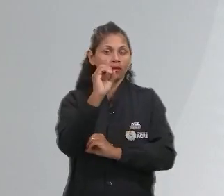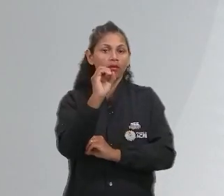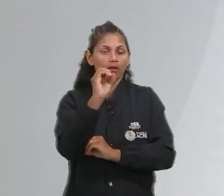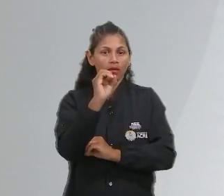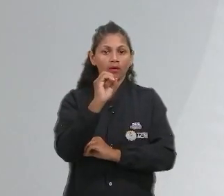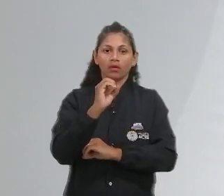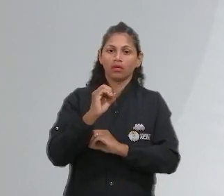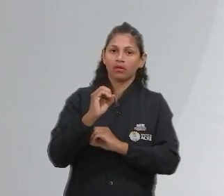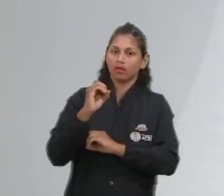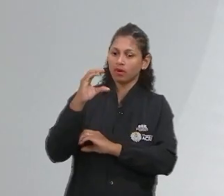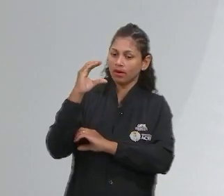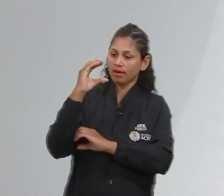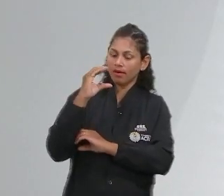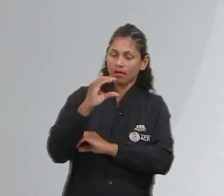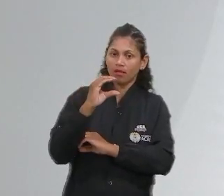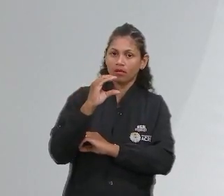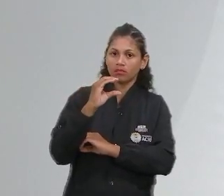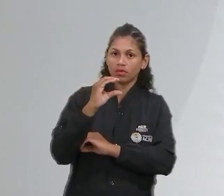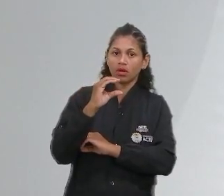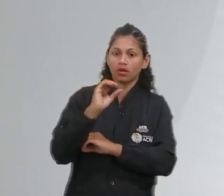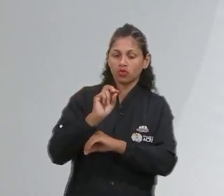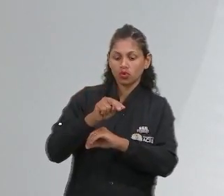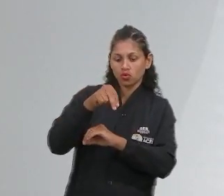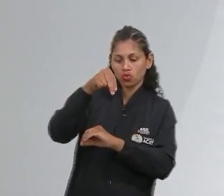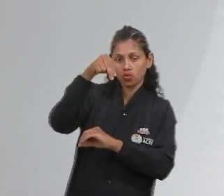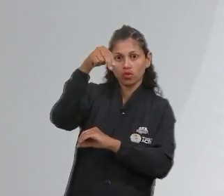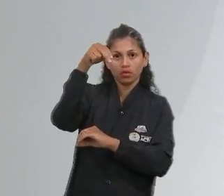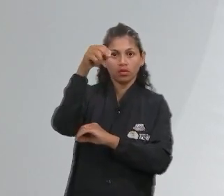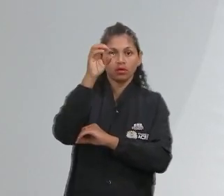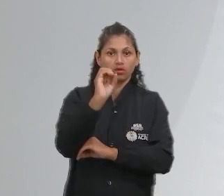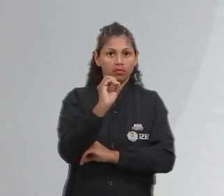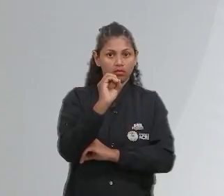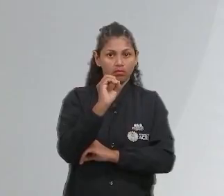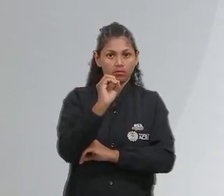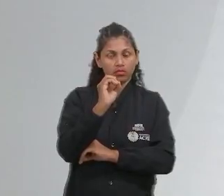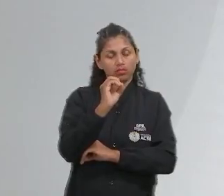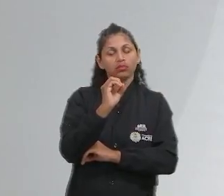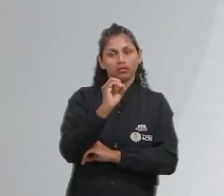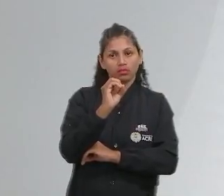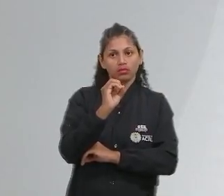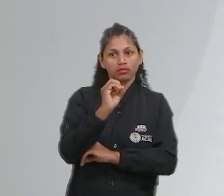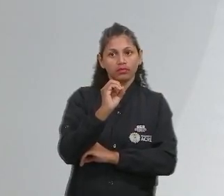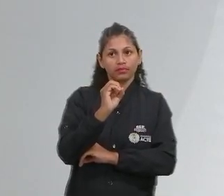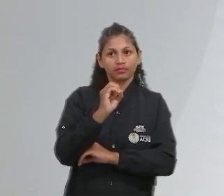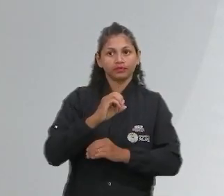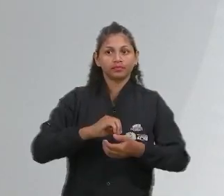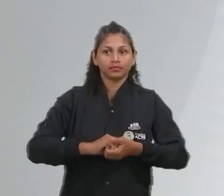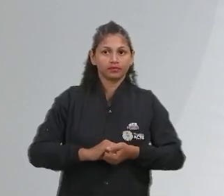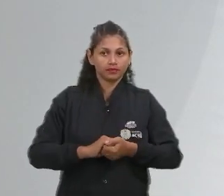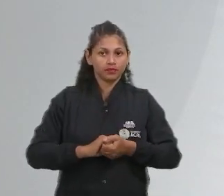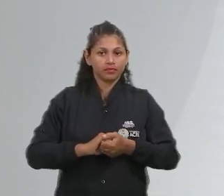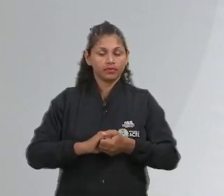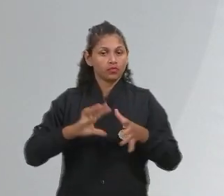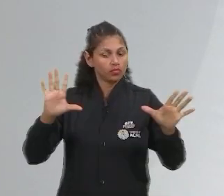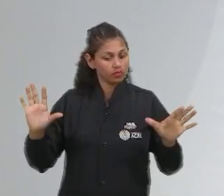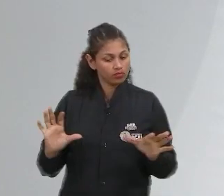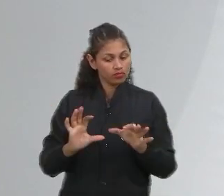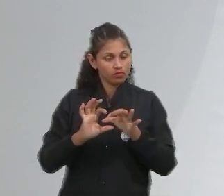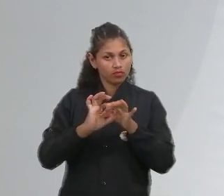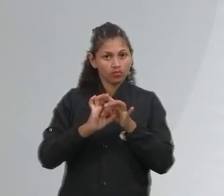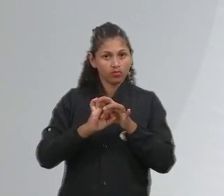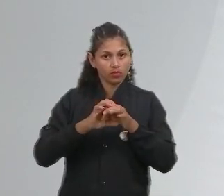carbono fazendo uma dupla ligação com o oxigênio. E carboxila é a união dessas